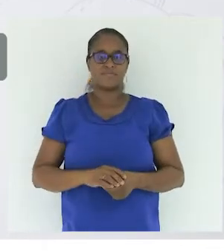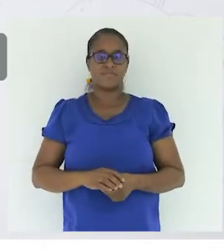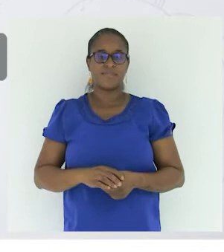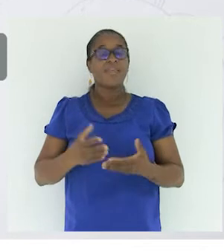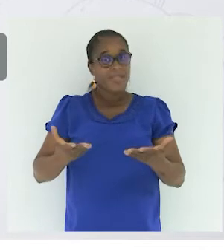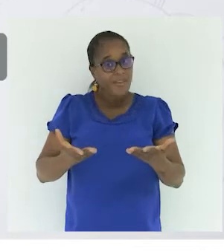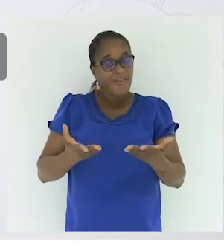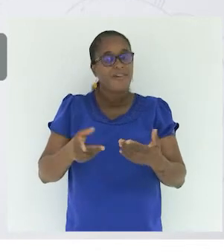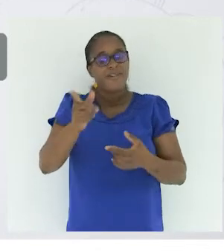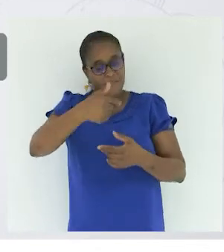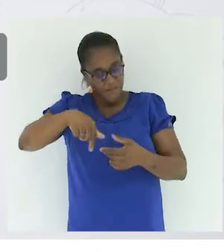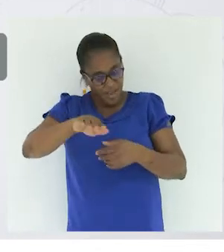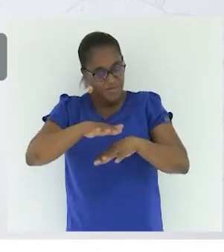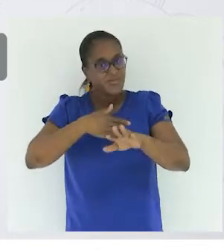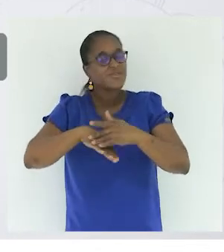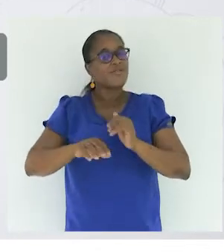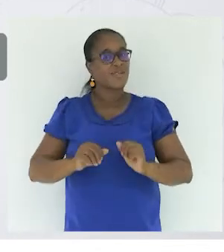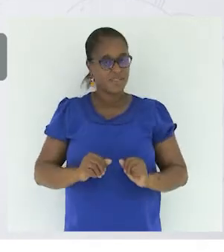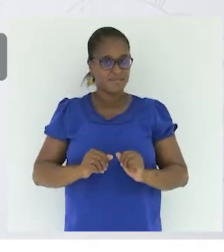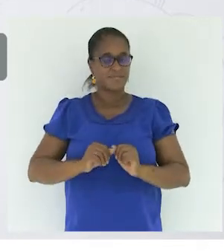Então, vamos lá resolver.